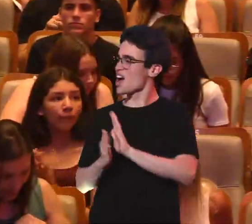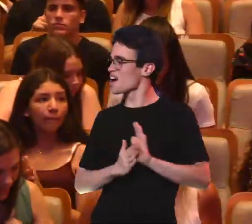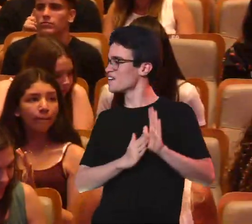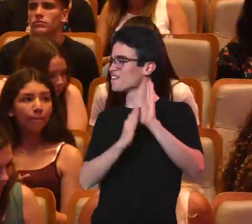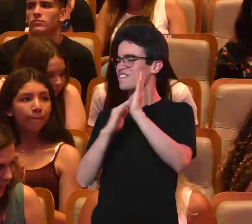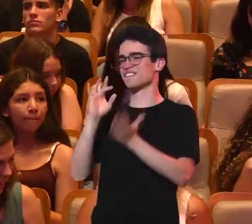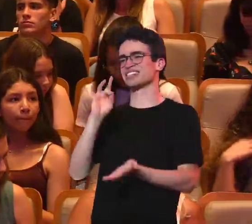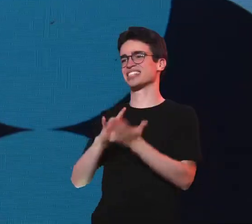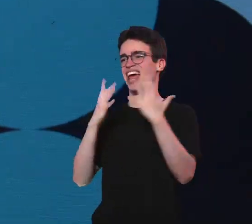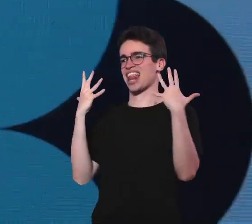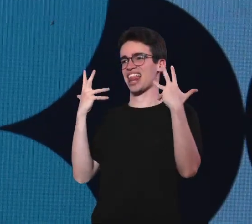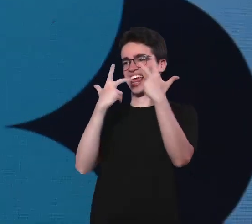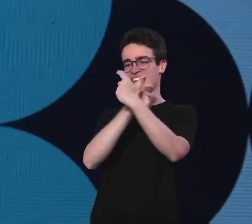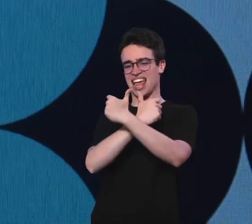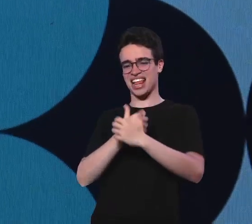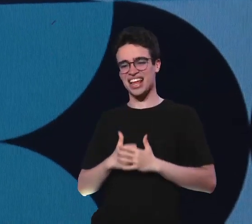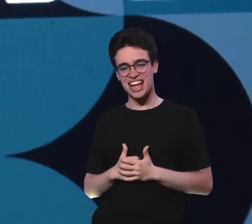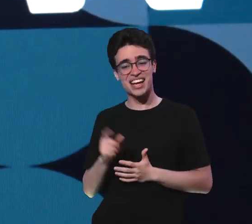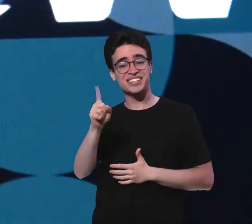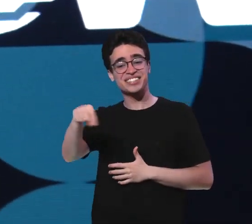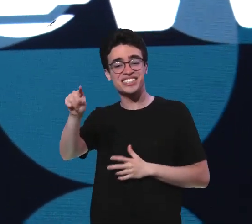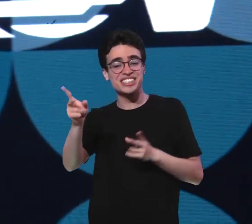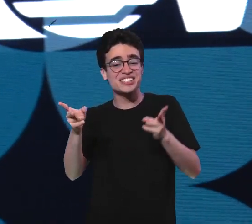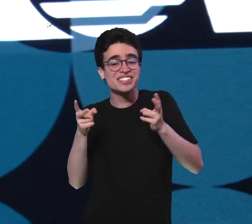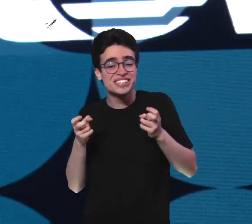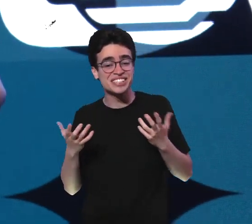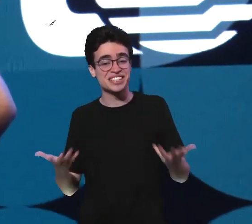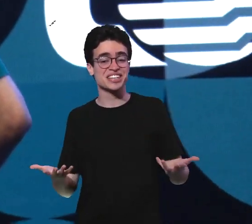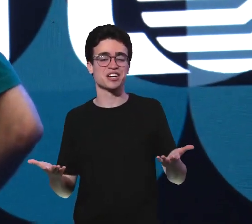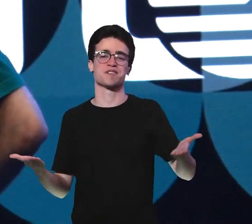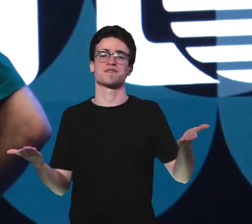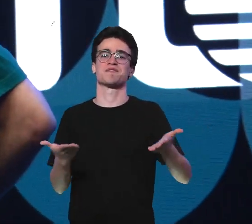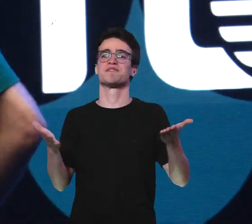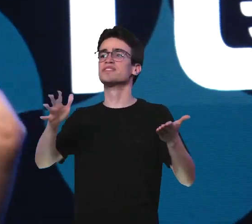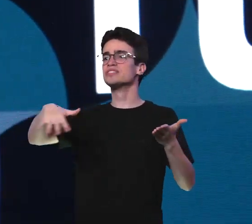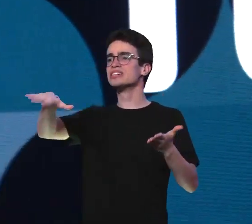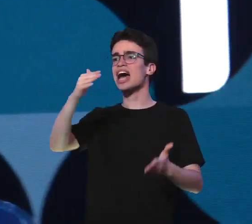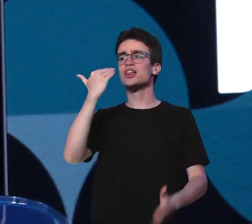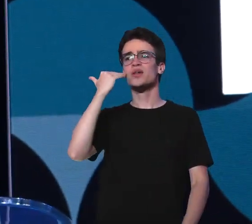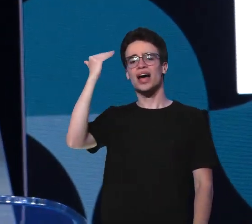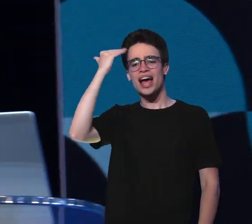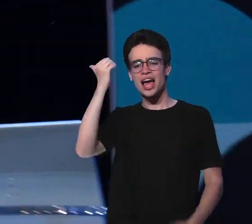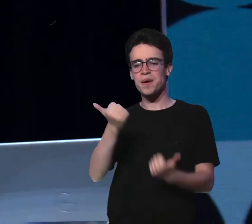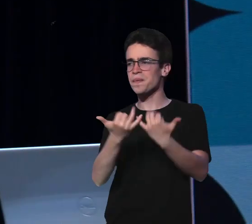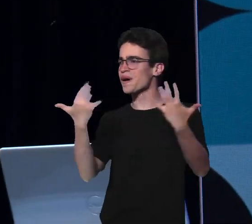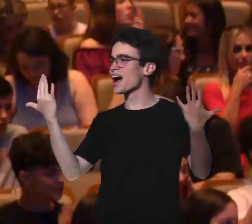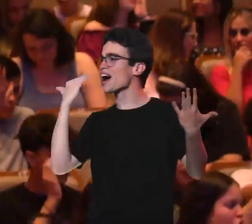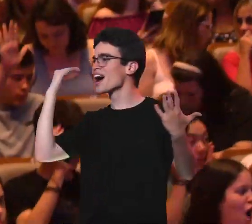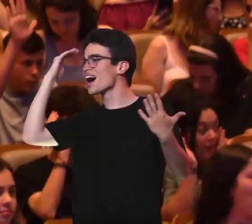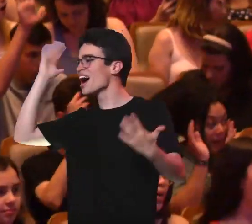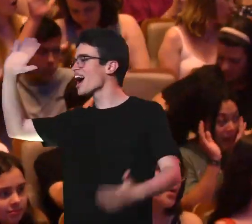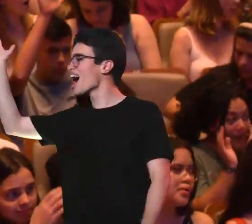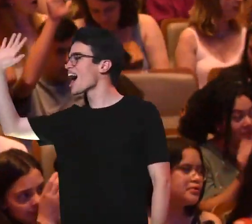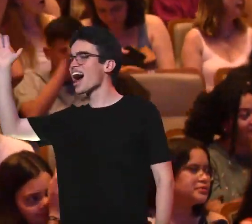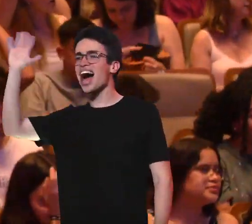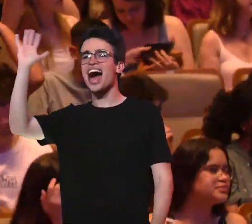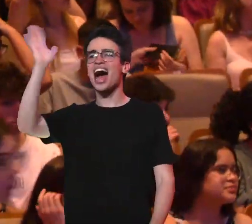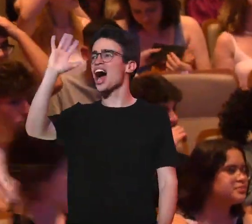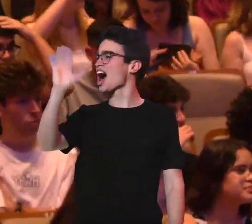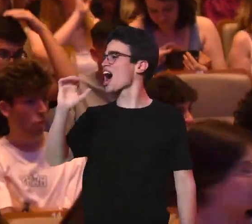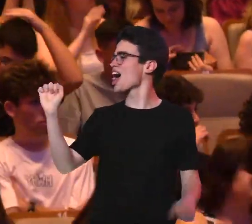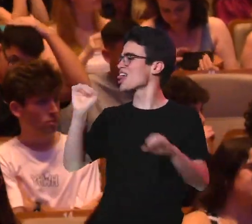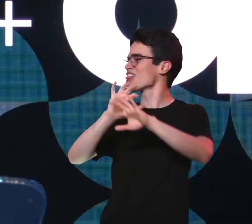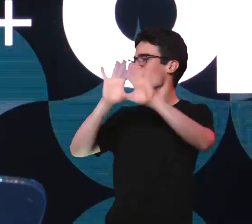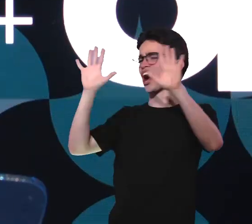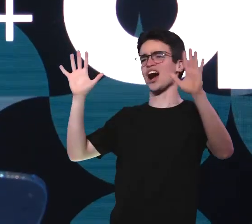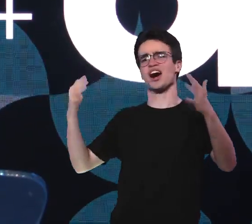linda. Não sei se você percebeu, mas hoje esse lugar está cheio de adolescente. Cadê os adolescentes aí? Oh,